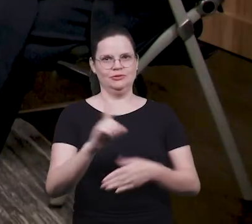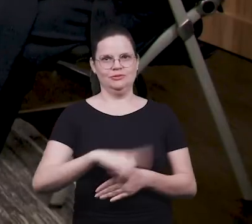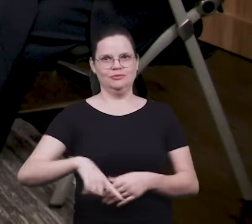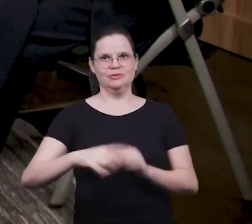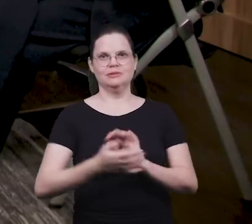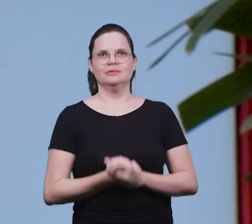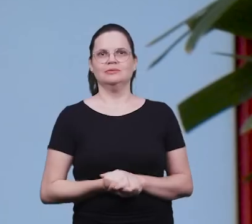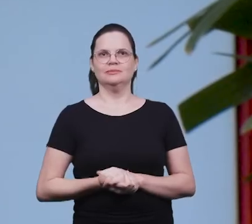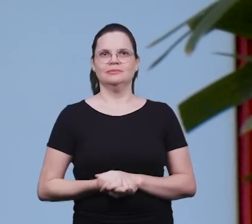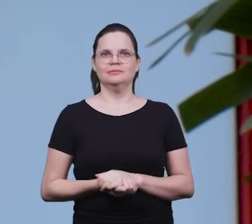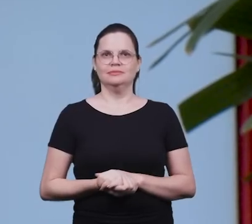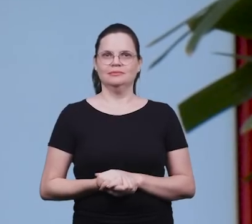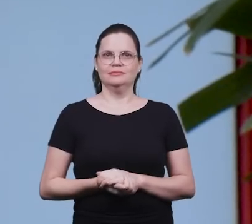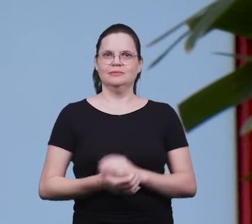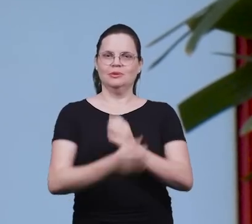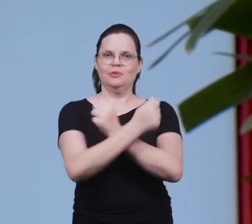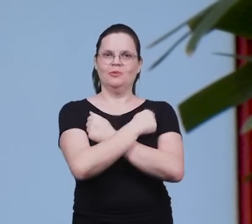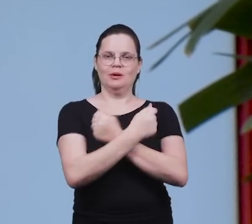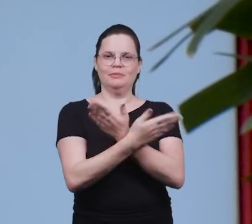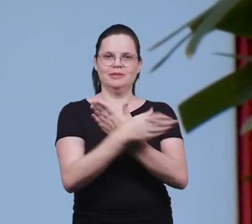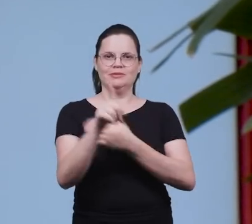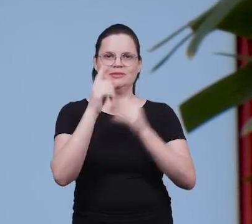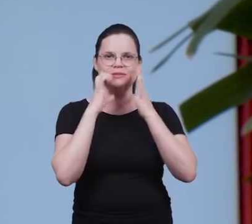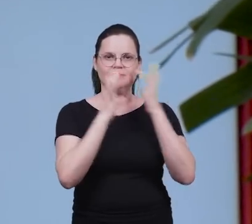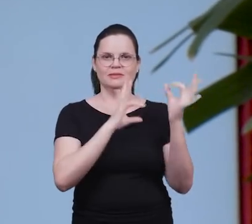o programa. Um abraço a você que nos